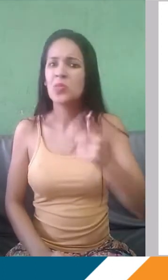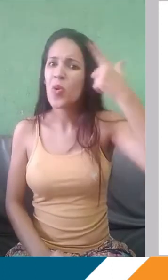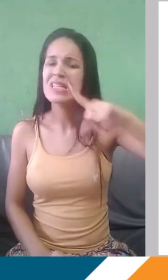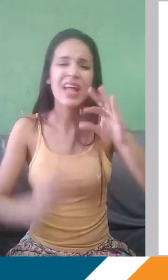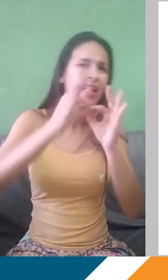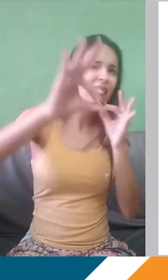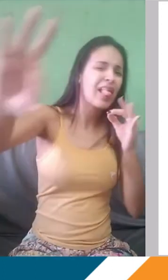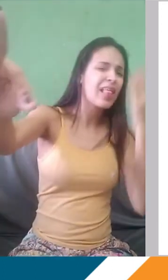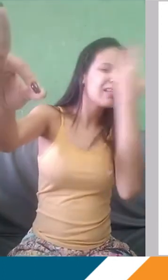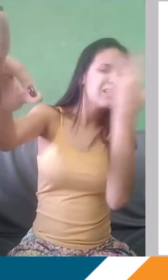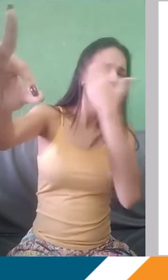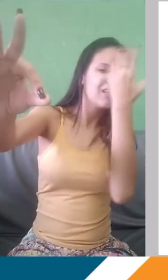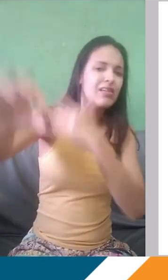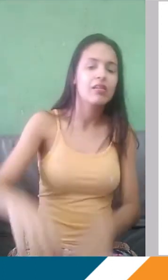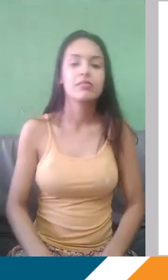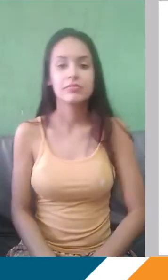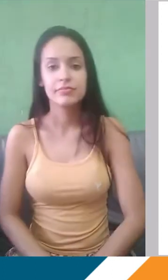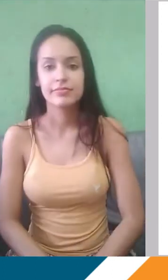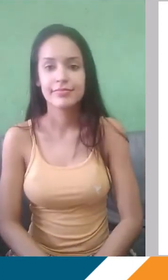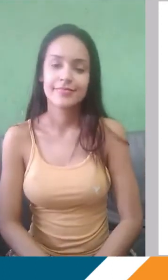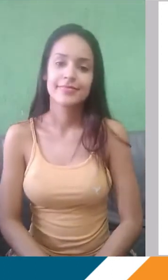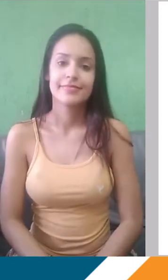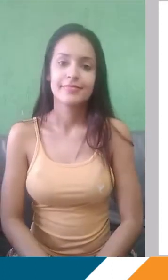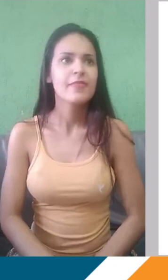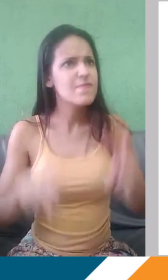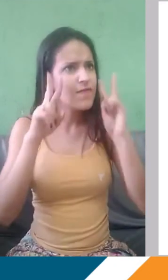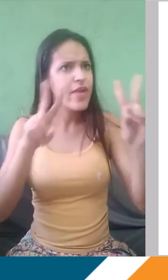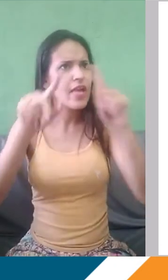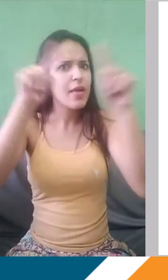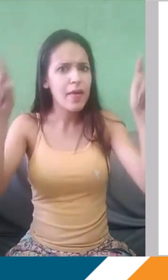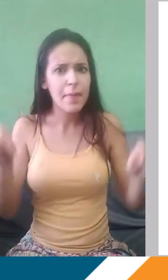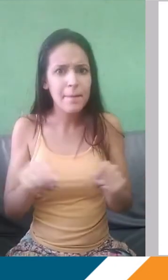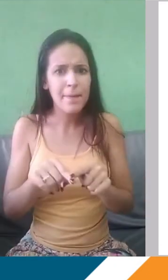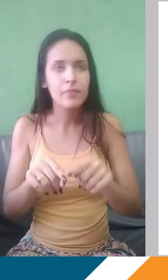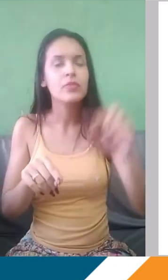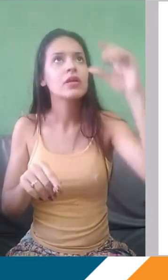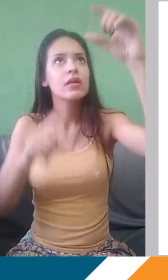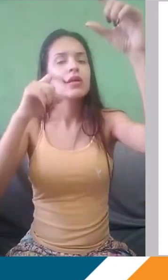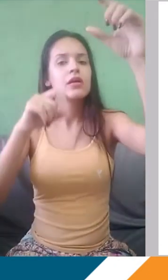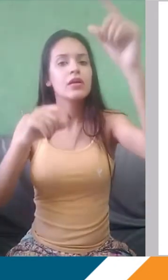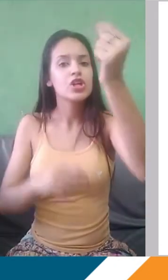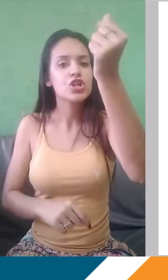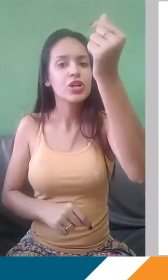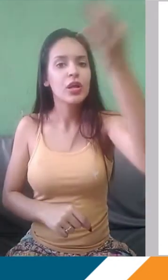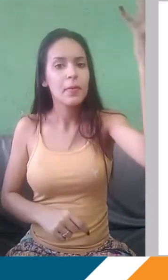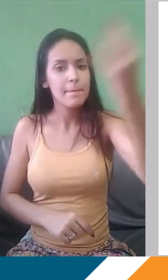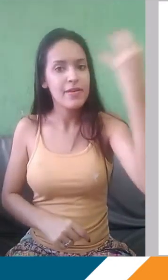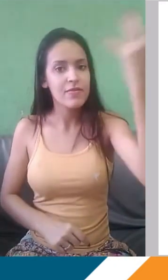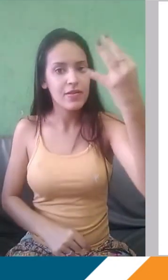é representado no cartoon pela desfocalização das imagens à medida que vamos movimentando o olhar para